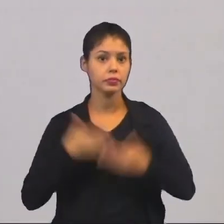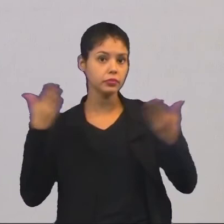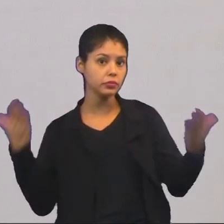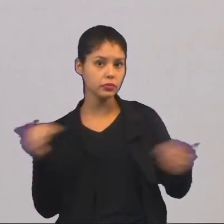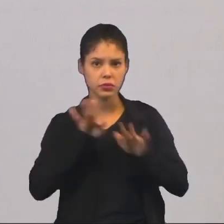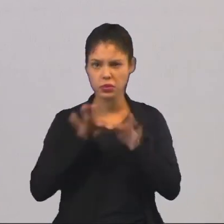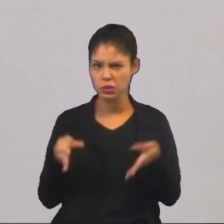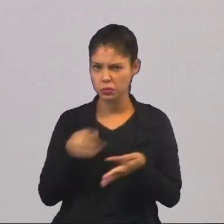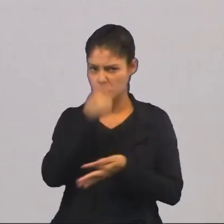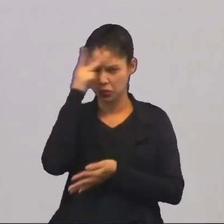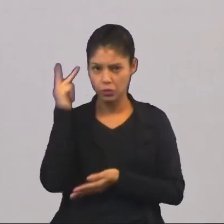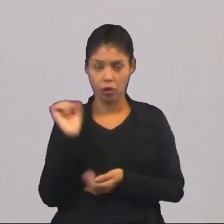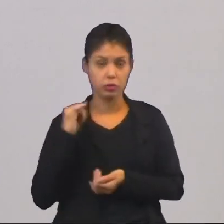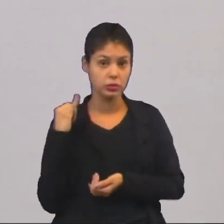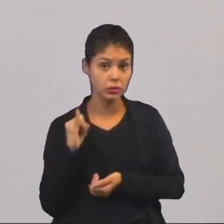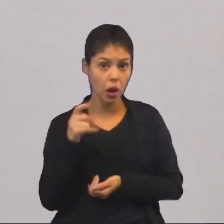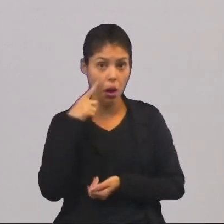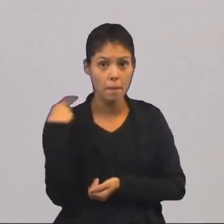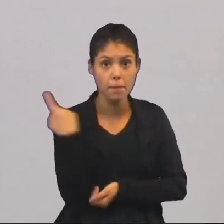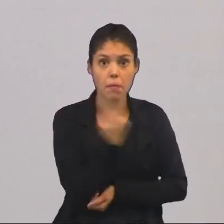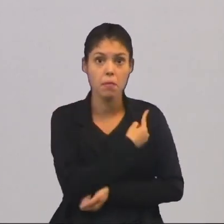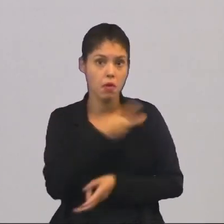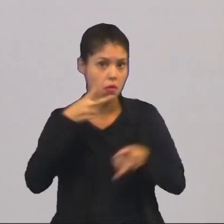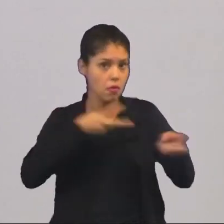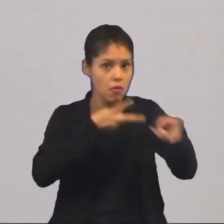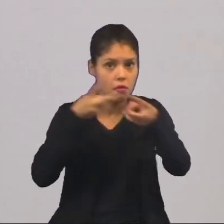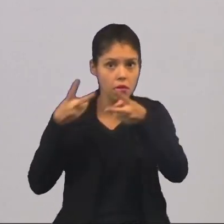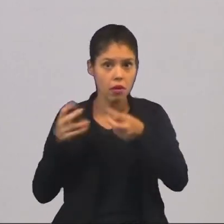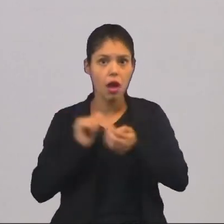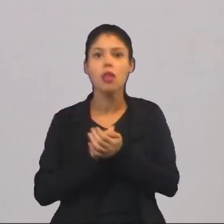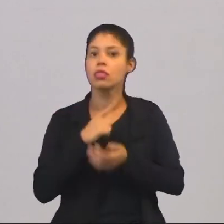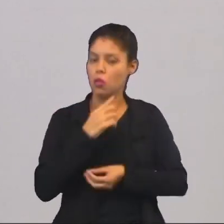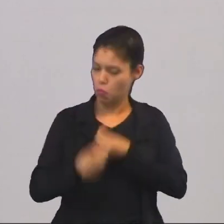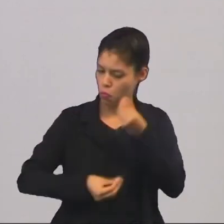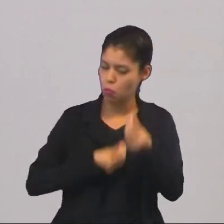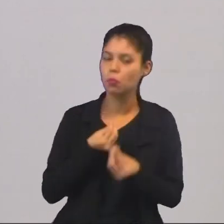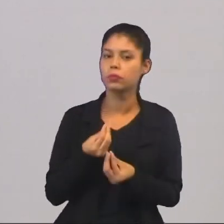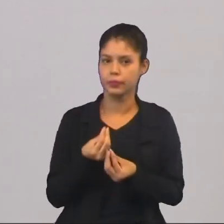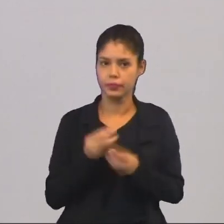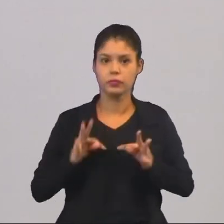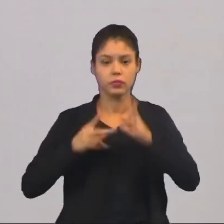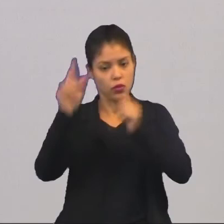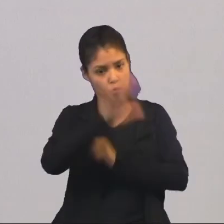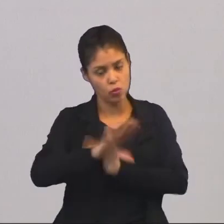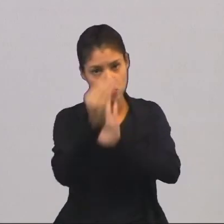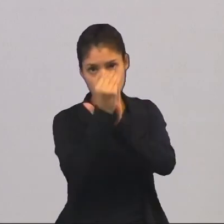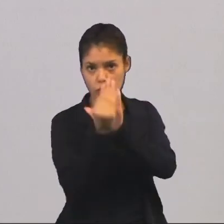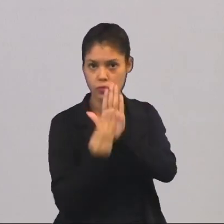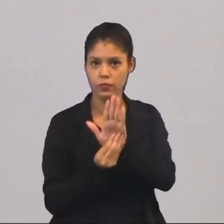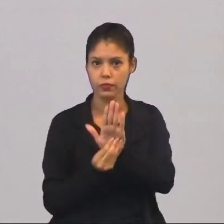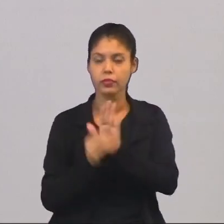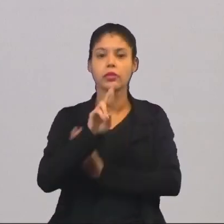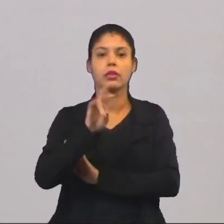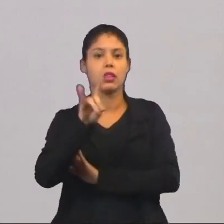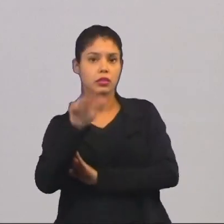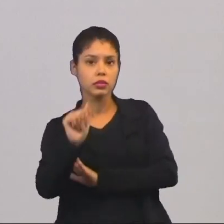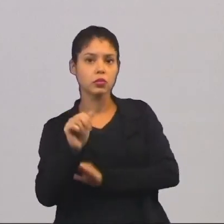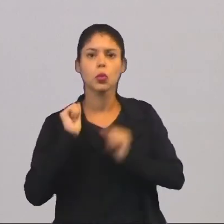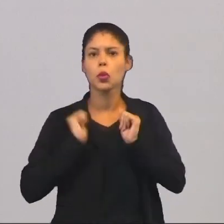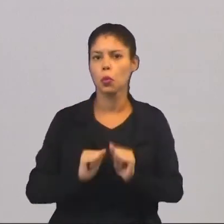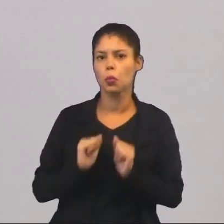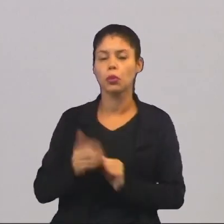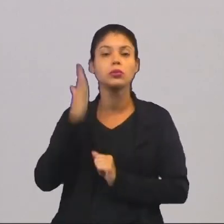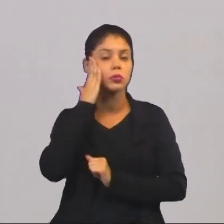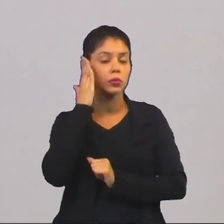Então é simples, pessoal. Se a gente observar as tabelas, dá para a gente observar todos os dados relativos do que a gente